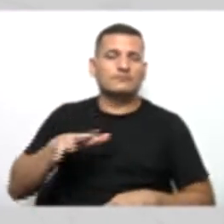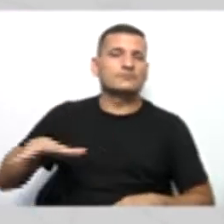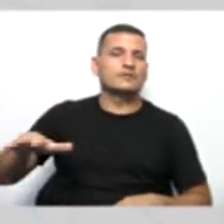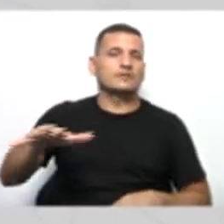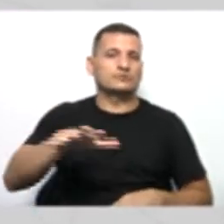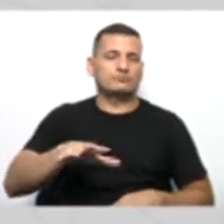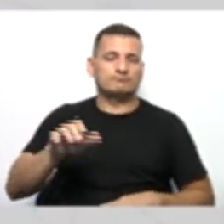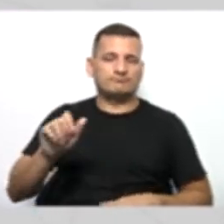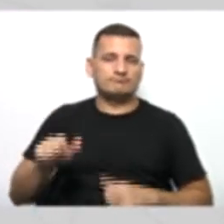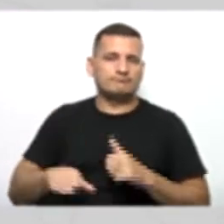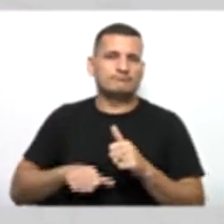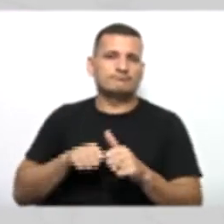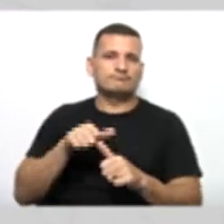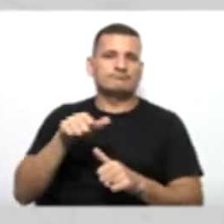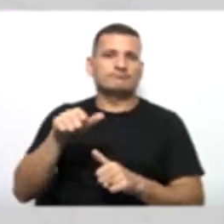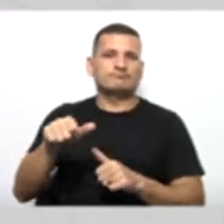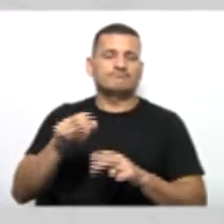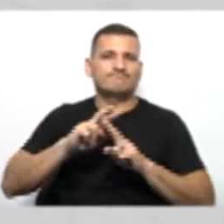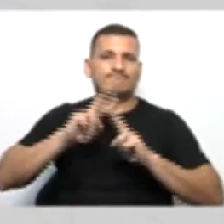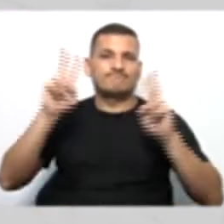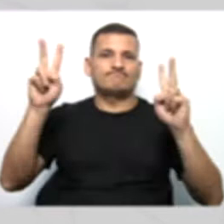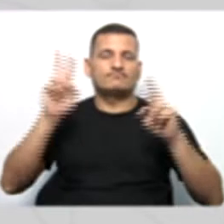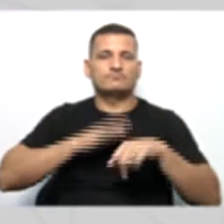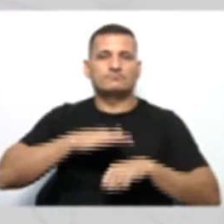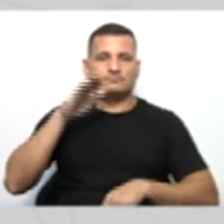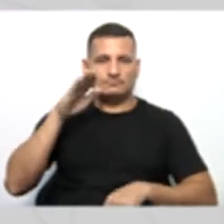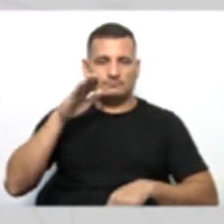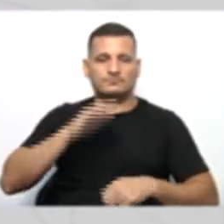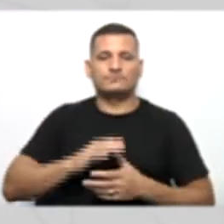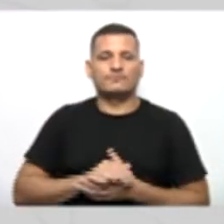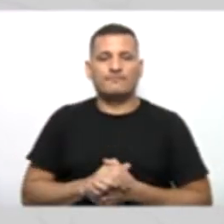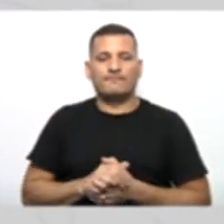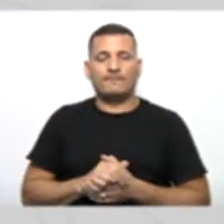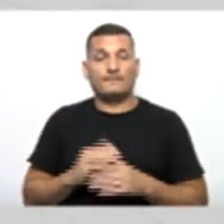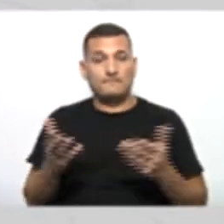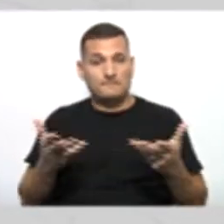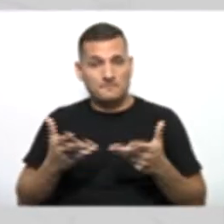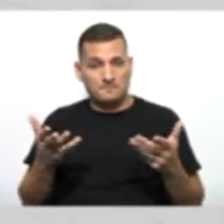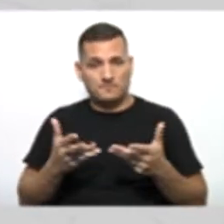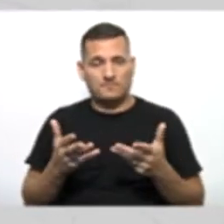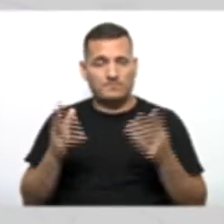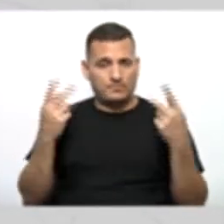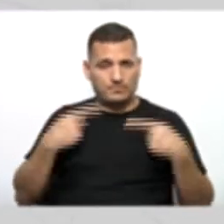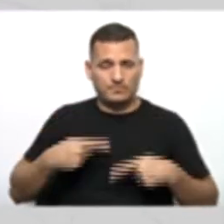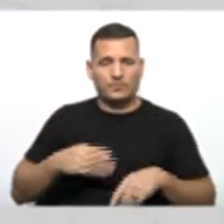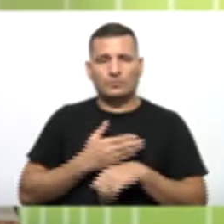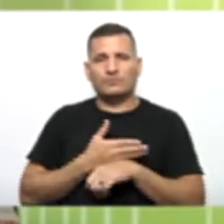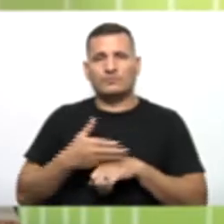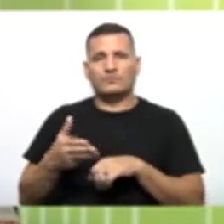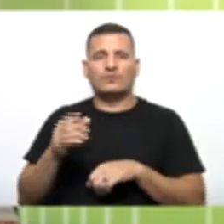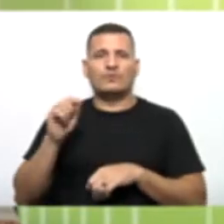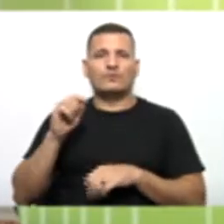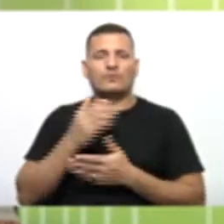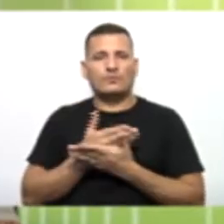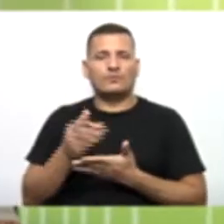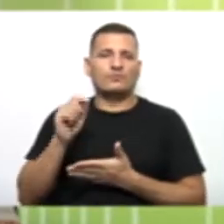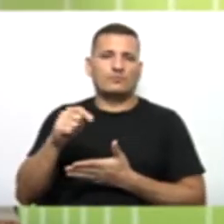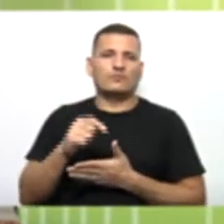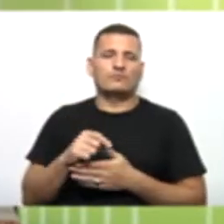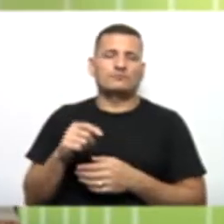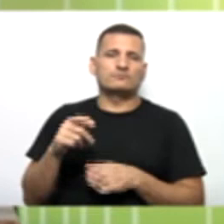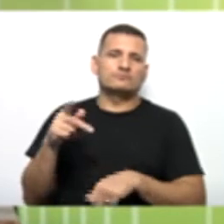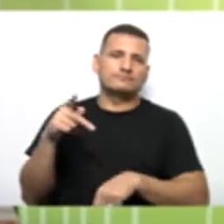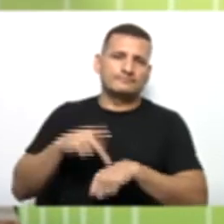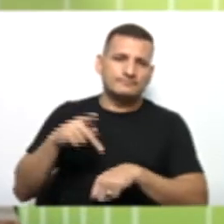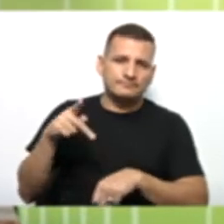de uma forma muito mais agressiva. Agora o homem começou a explorar minérios, começou a